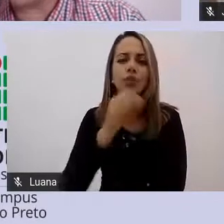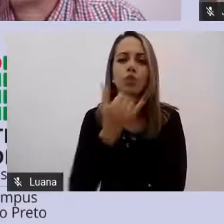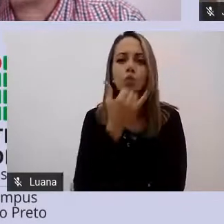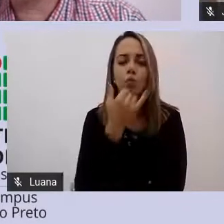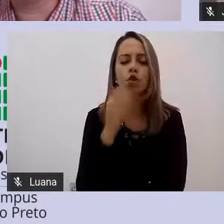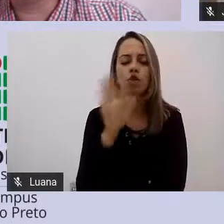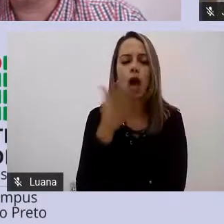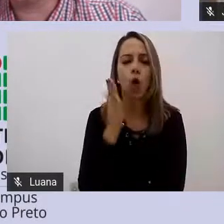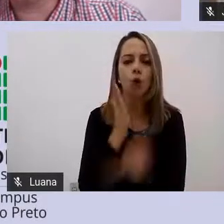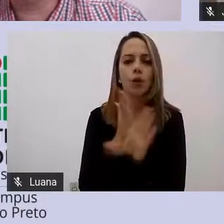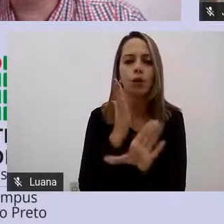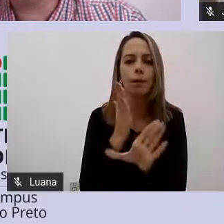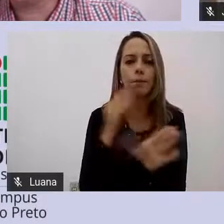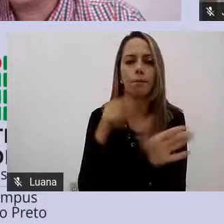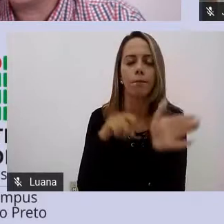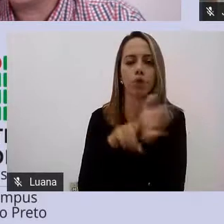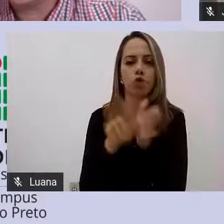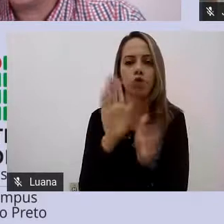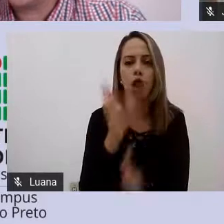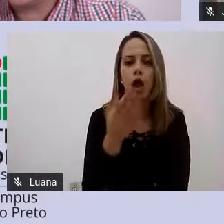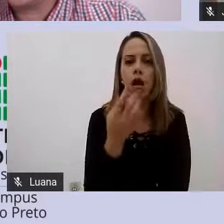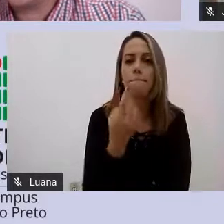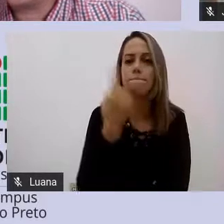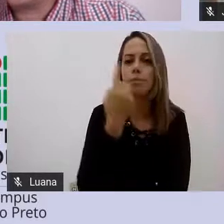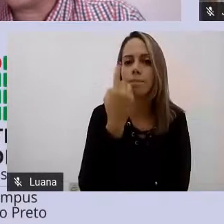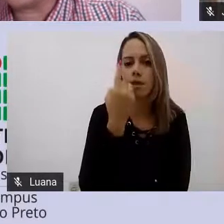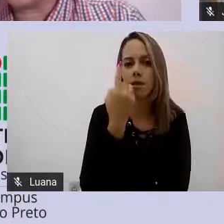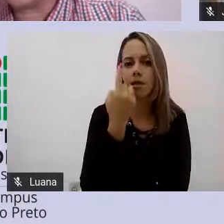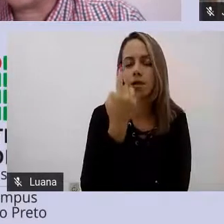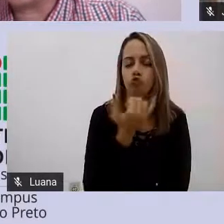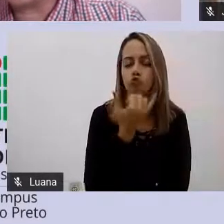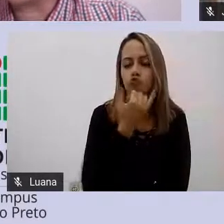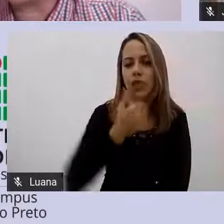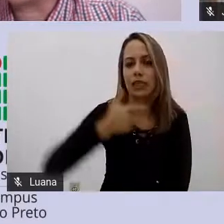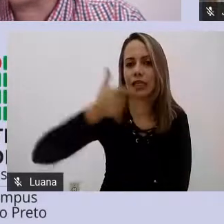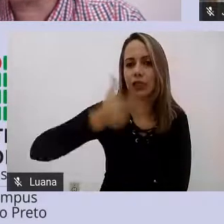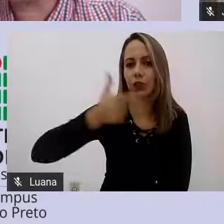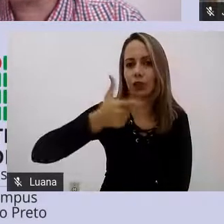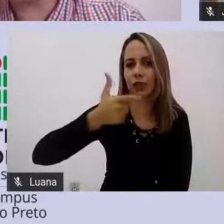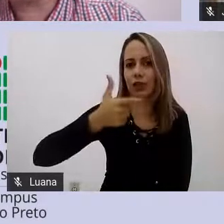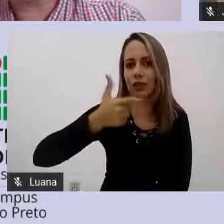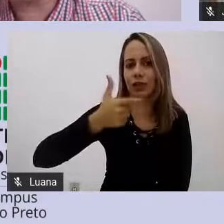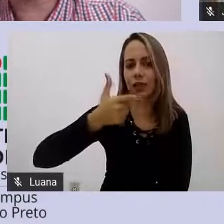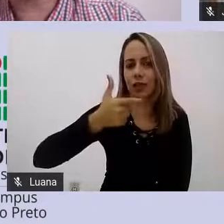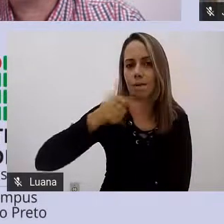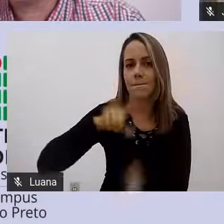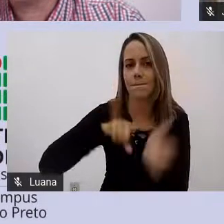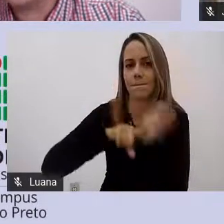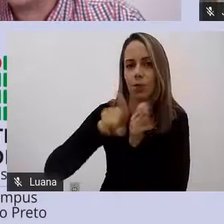a pergunta 1. Não, a pergunta 2 que está aqui primeiro, Gustavo.